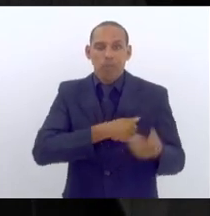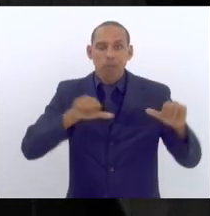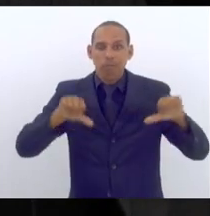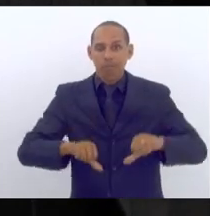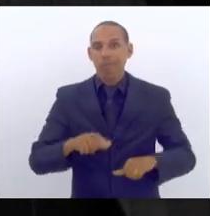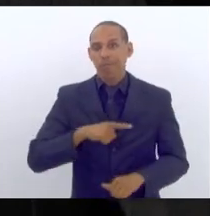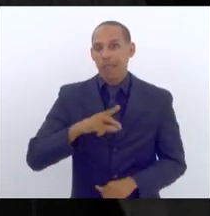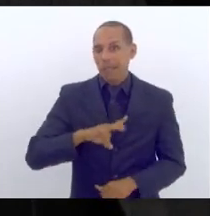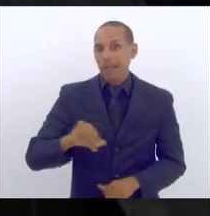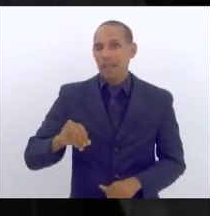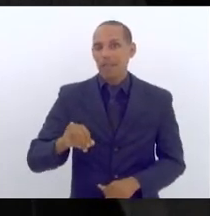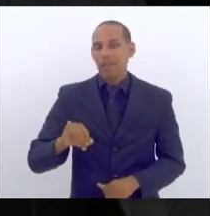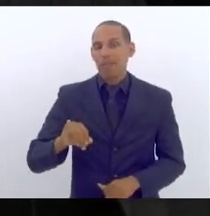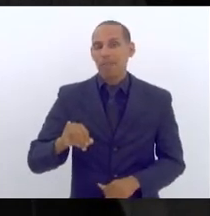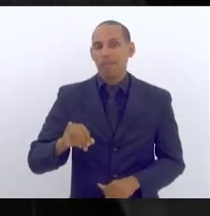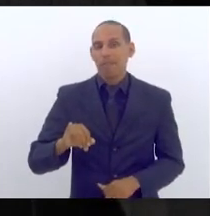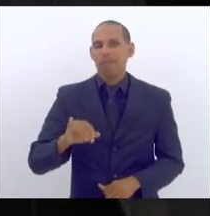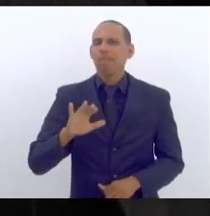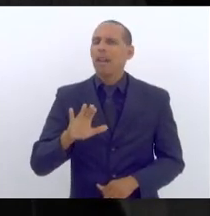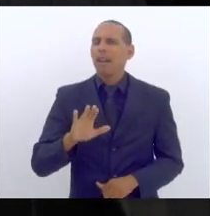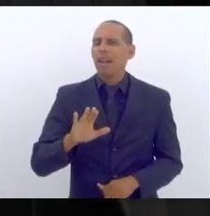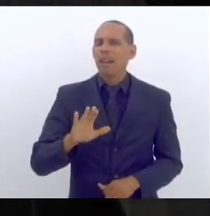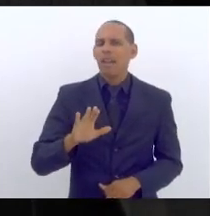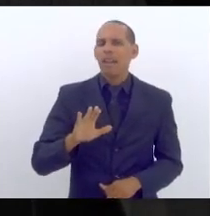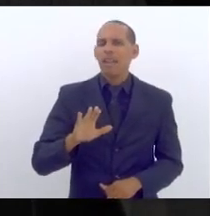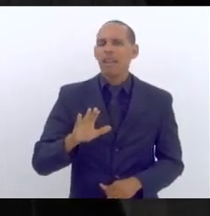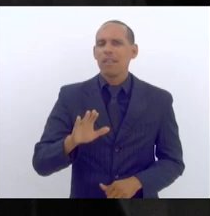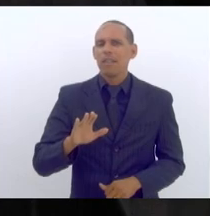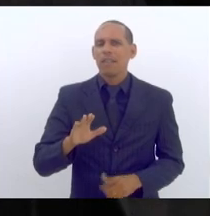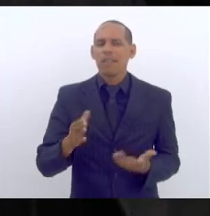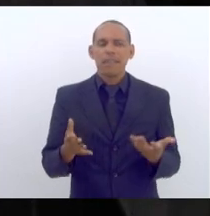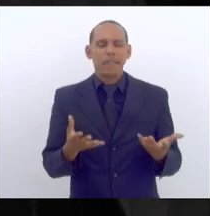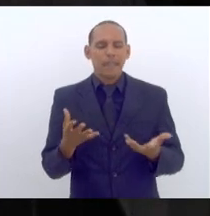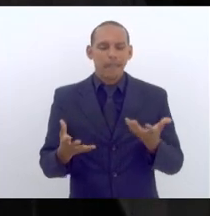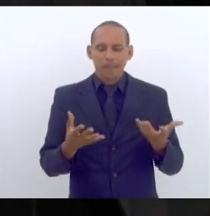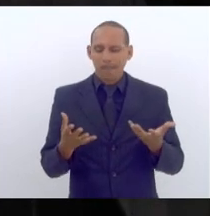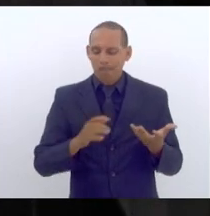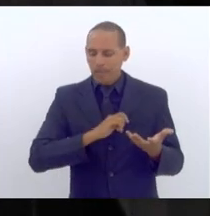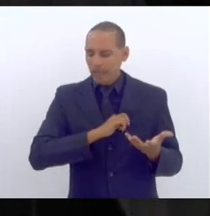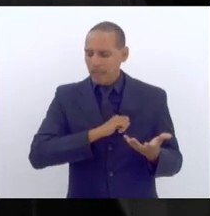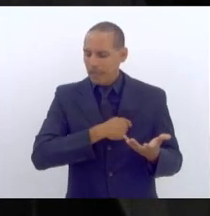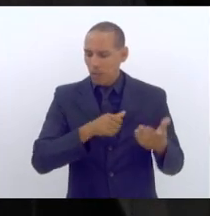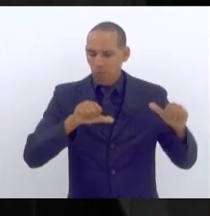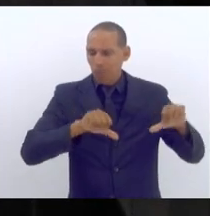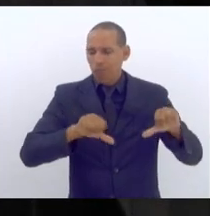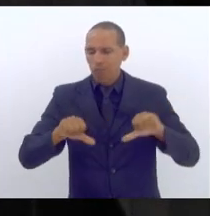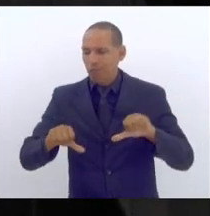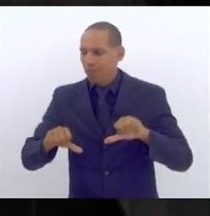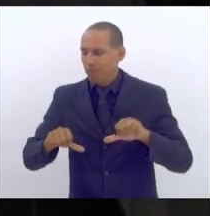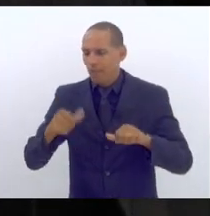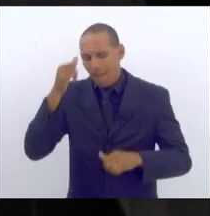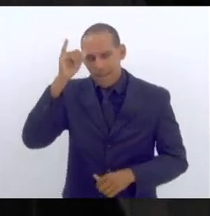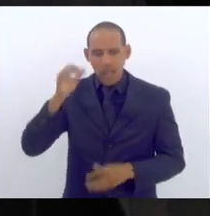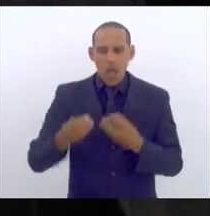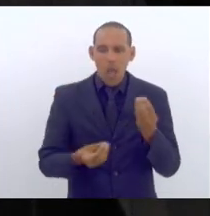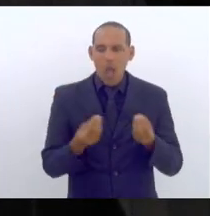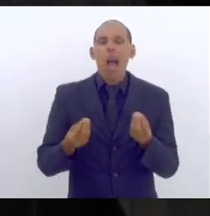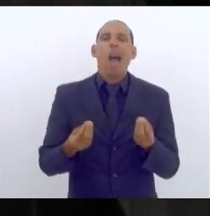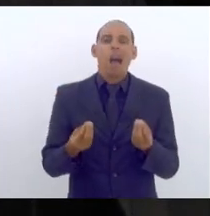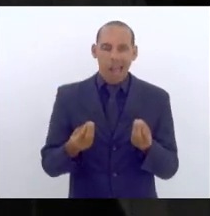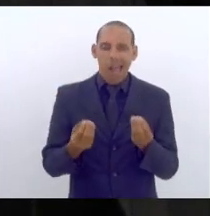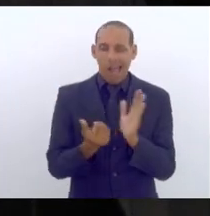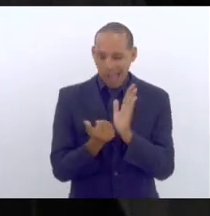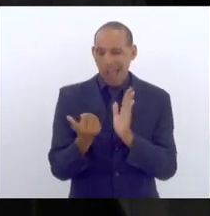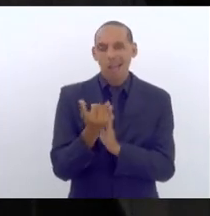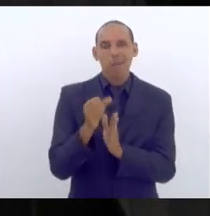e para fazer a prevenção contra a crise fiscal Vamos aumentar tem que aumentar a taxa SELIC